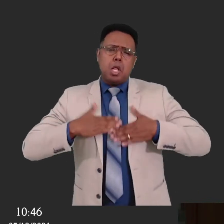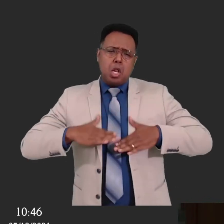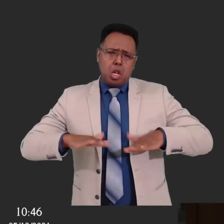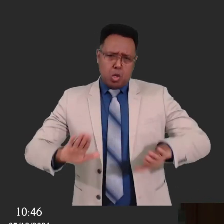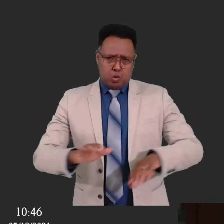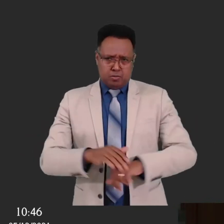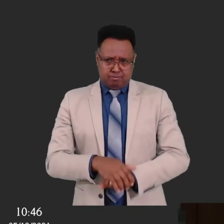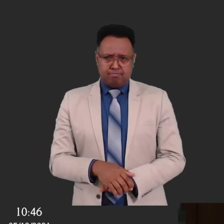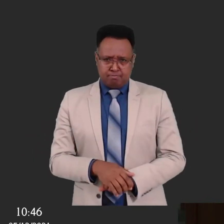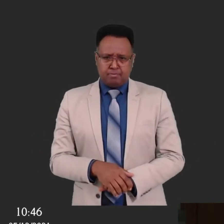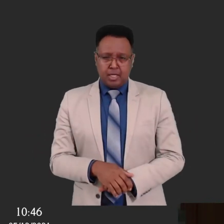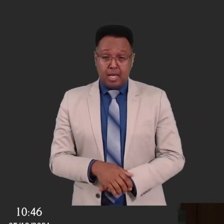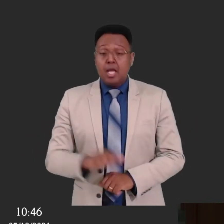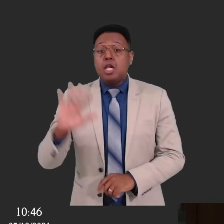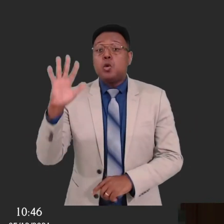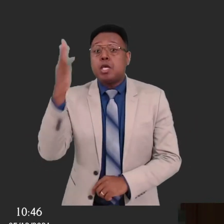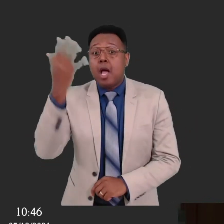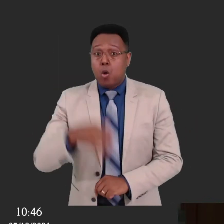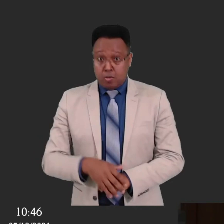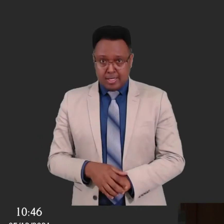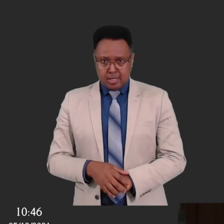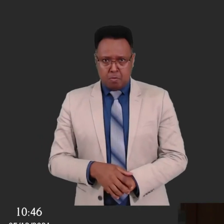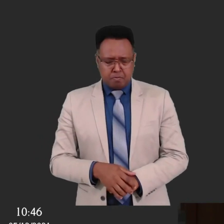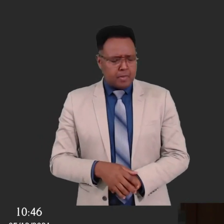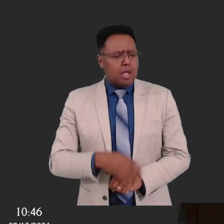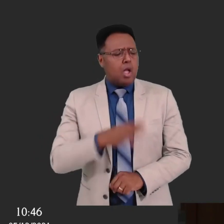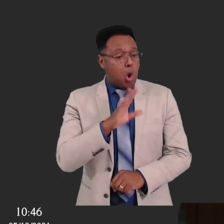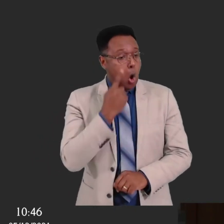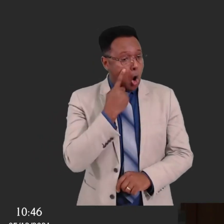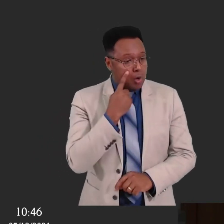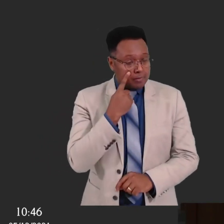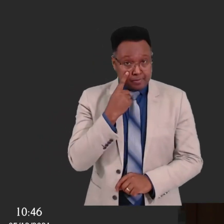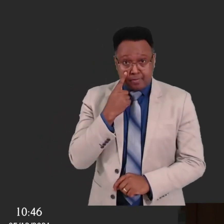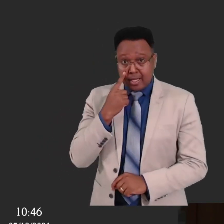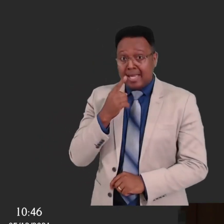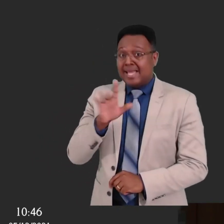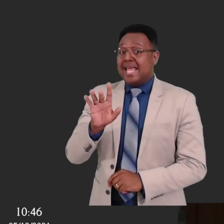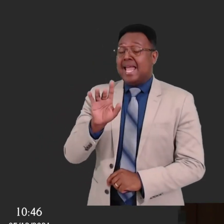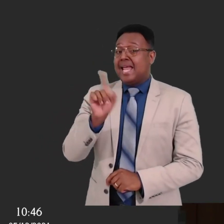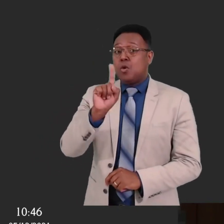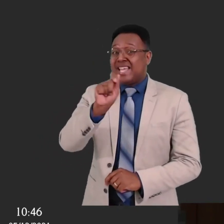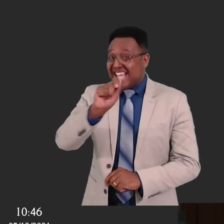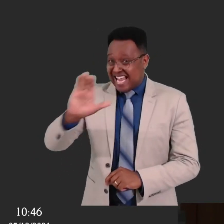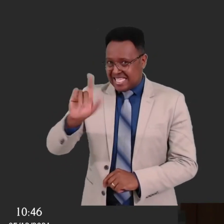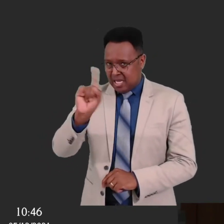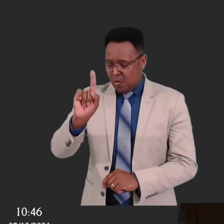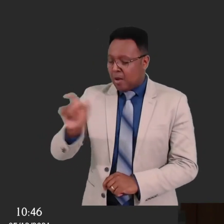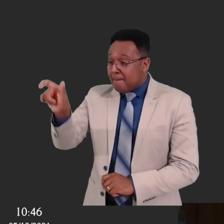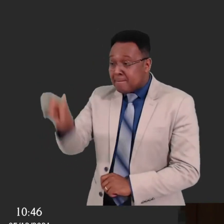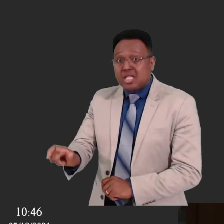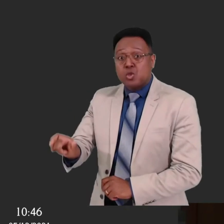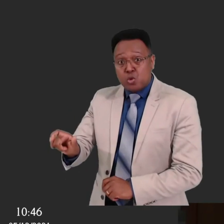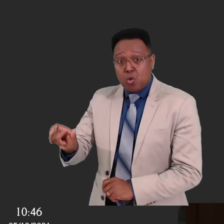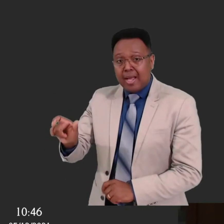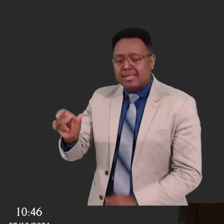detido no cárcere, e disse: João, escreve uma carta para aquele ancião daquela cidade, dizendo assim: eu sei as